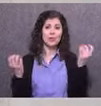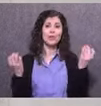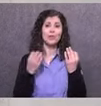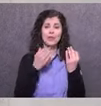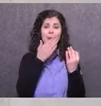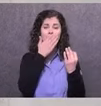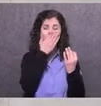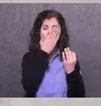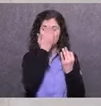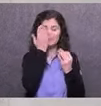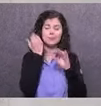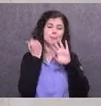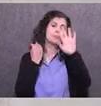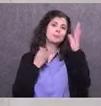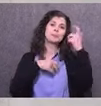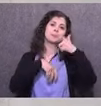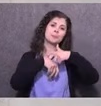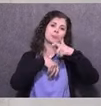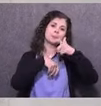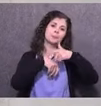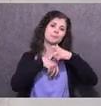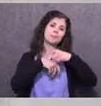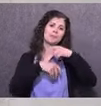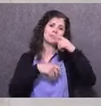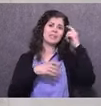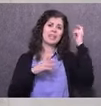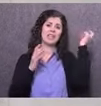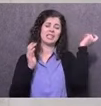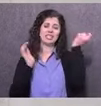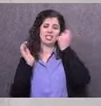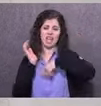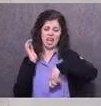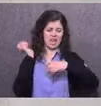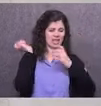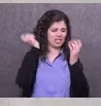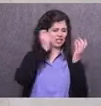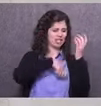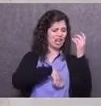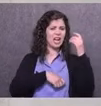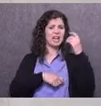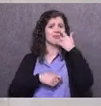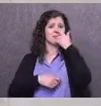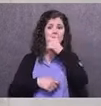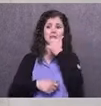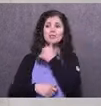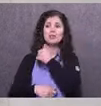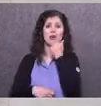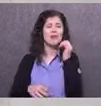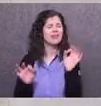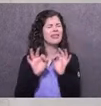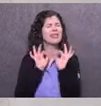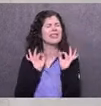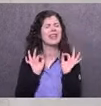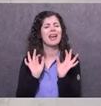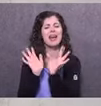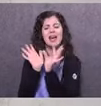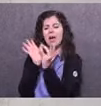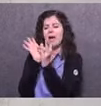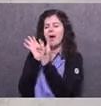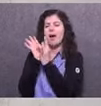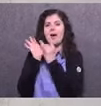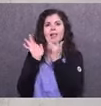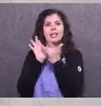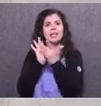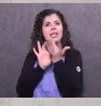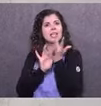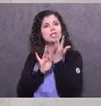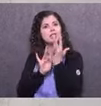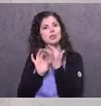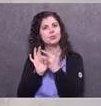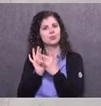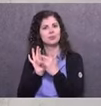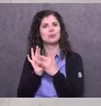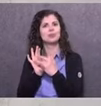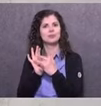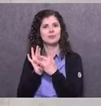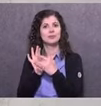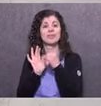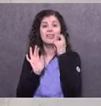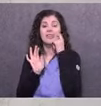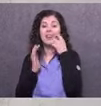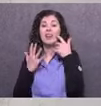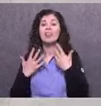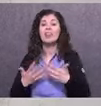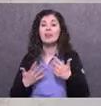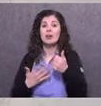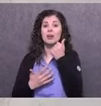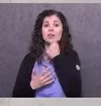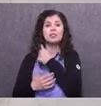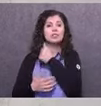chagas de quem sofre, tocamos as chagas de Cristo, em particular nas chagas dos que hoje sofrem o flagelo